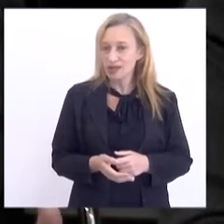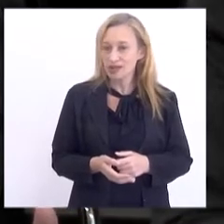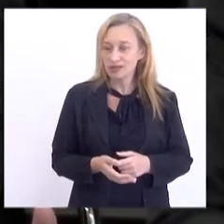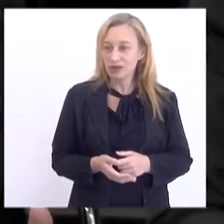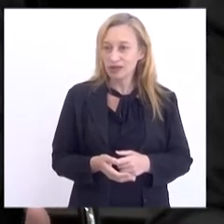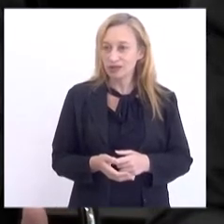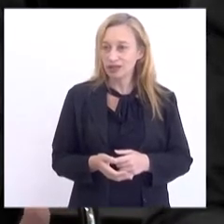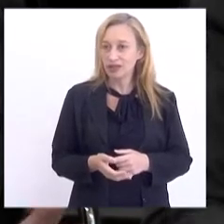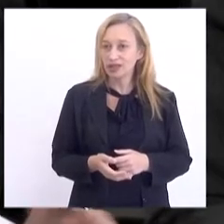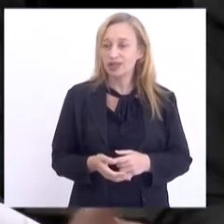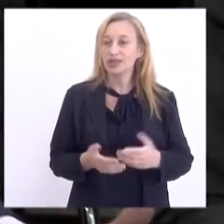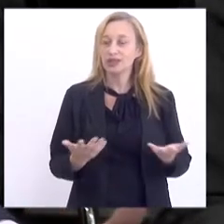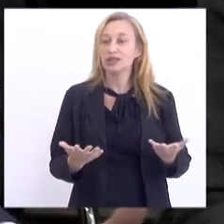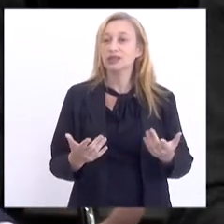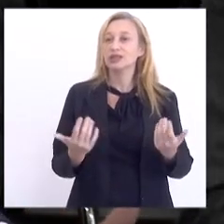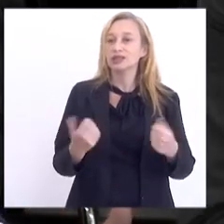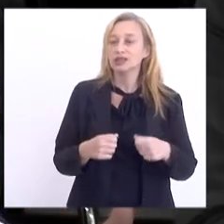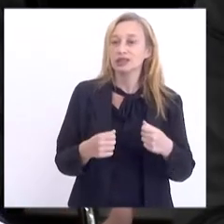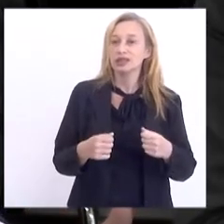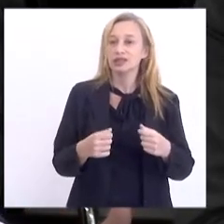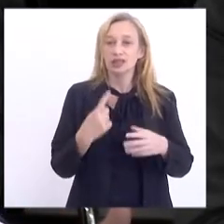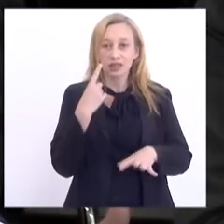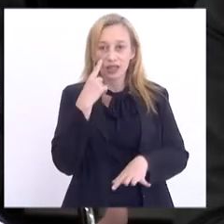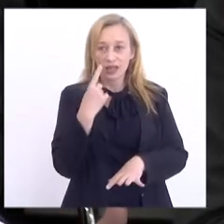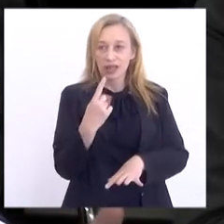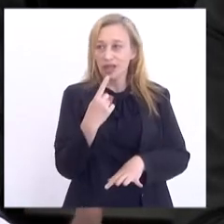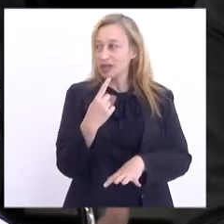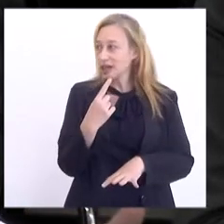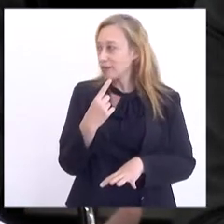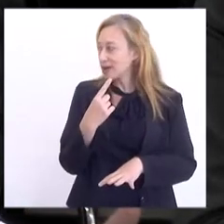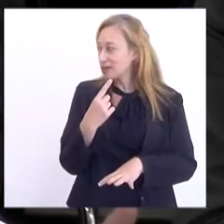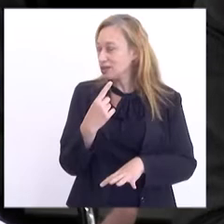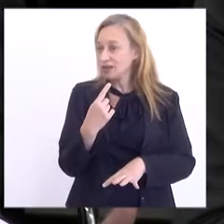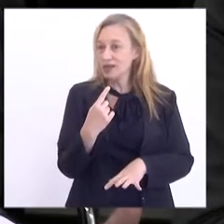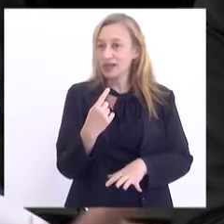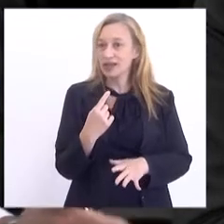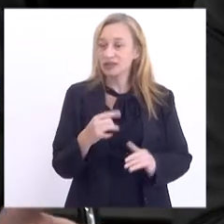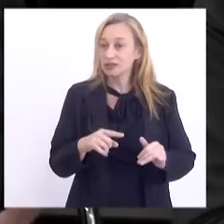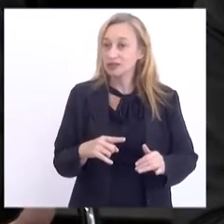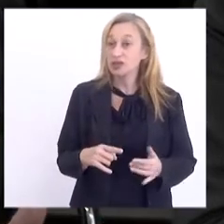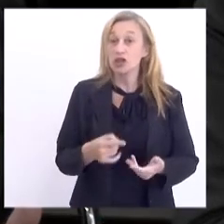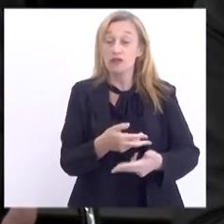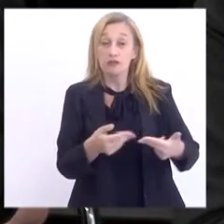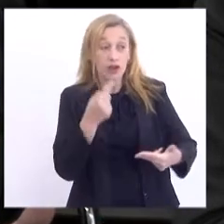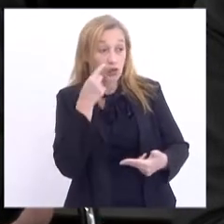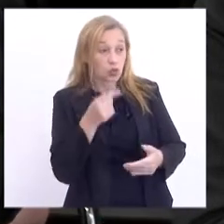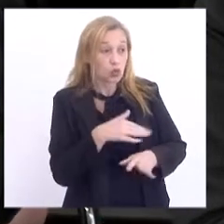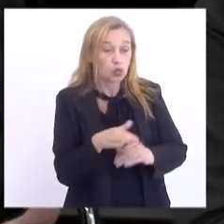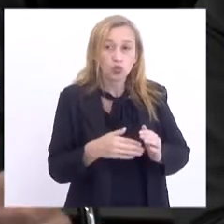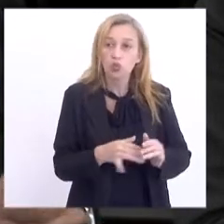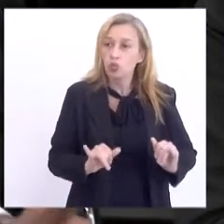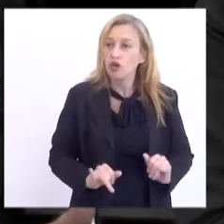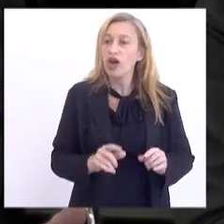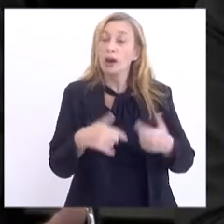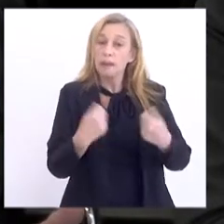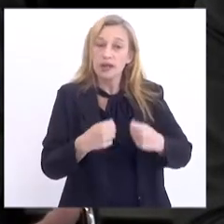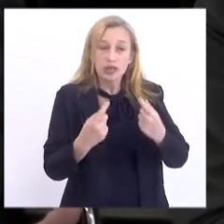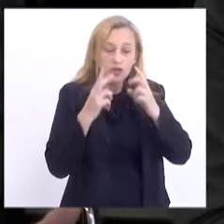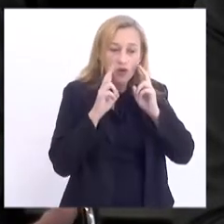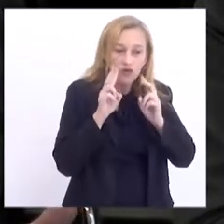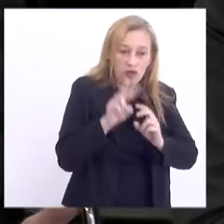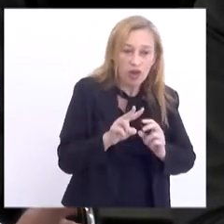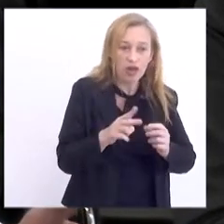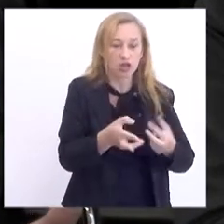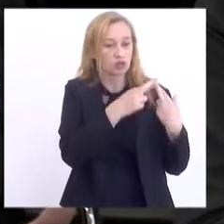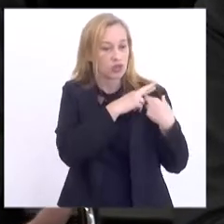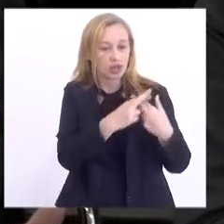tem que tomar um pouco de cuidado continuar amplificado hoje quem tá sofrendo é esse o problema a gente precisa olhar assim eu tenho responsabilidade